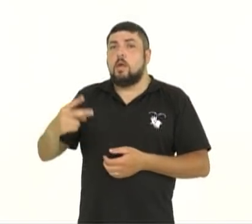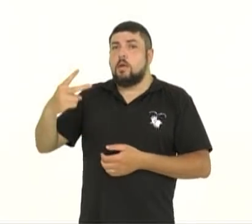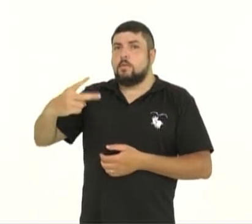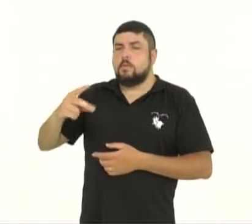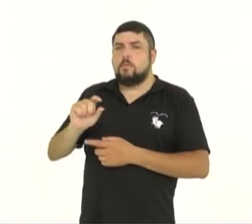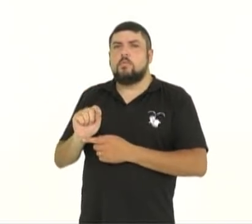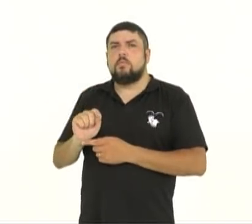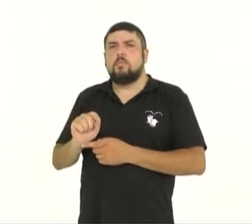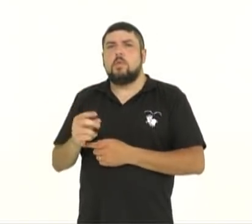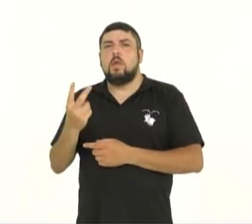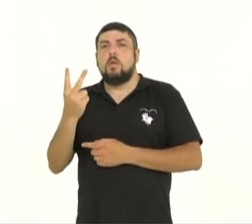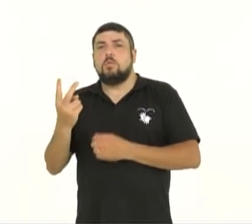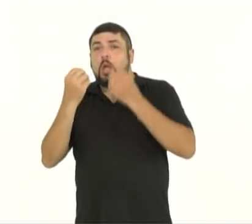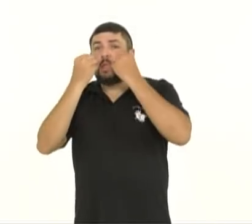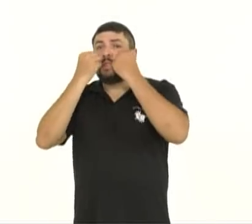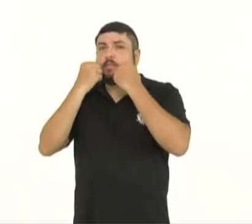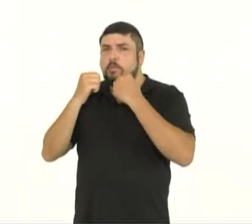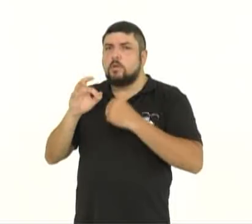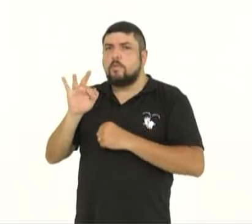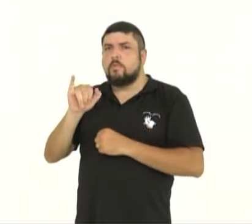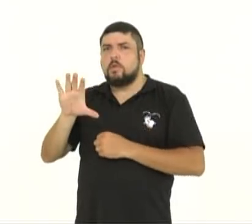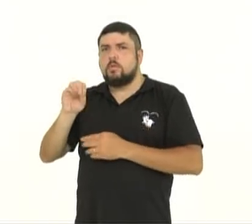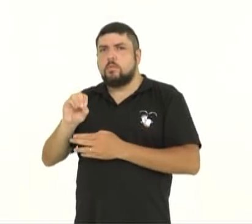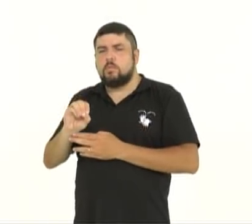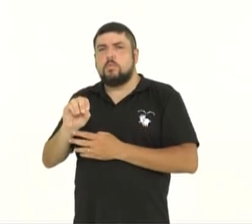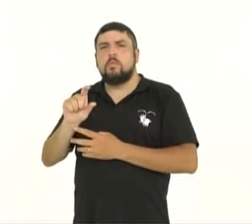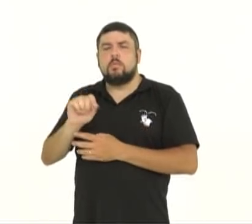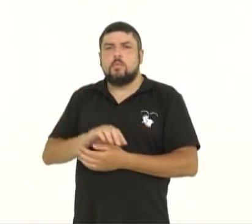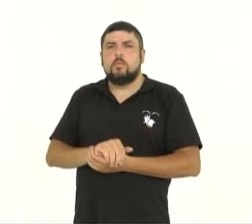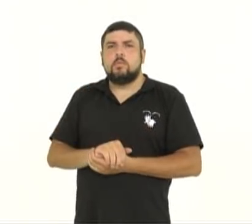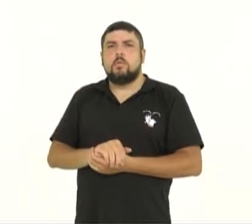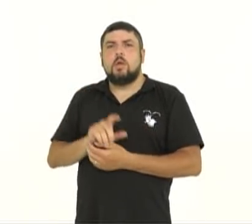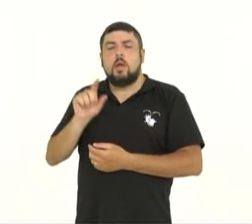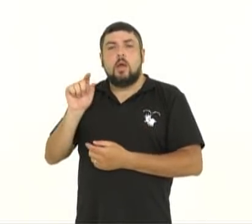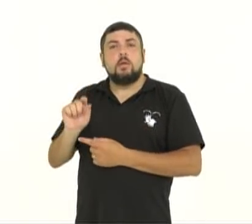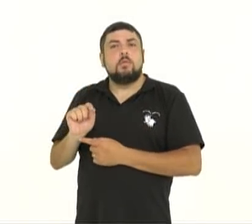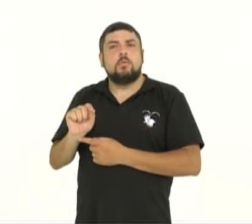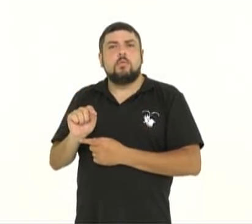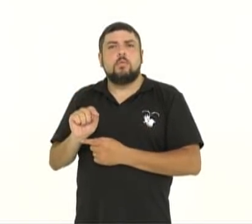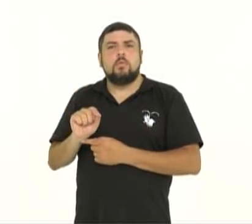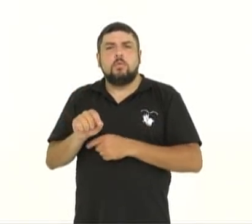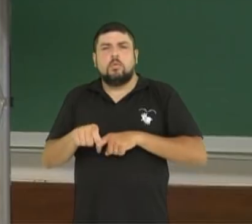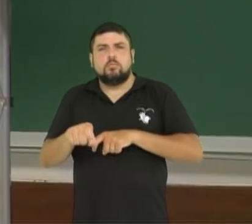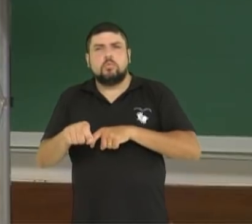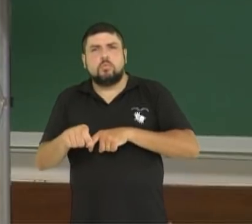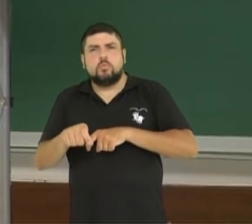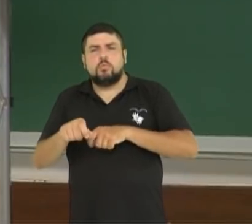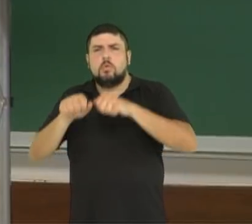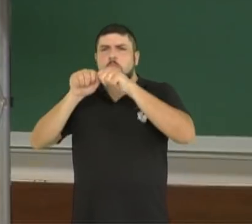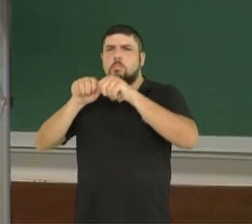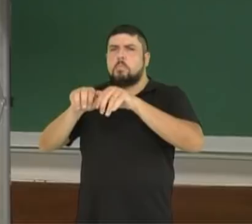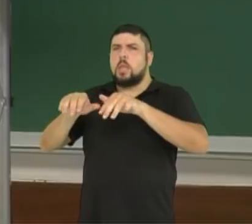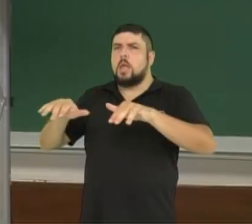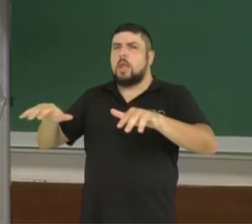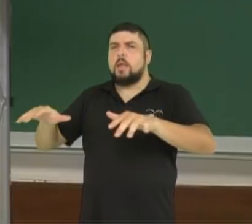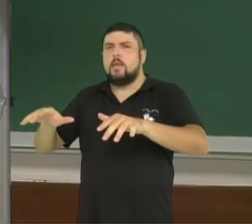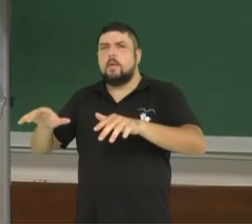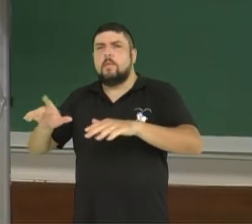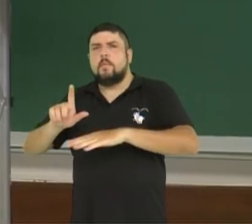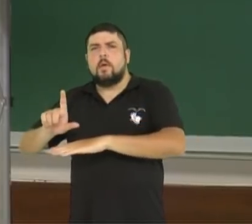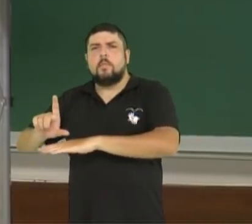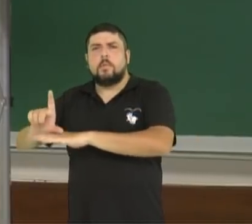2 milhos de Francisco, né? Eles saíram do campo para estourar na hortifruti. Opa, então estamos falando